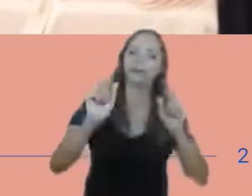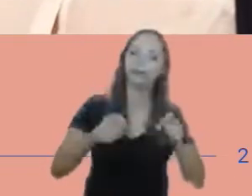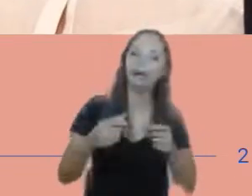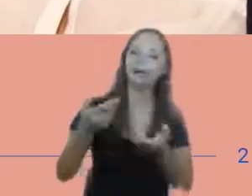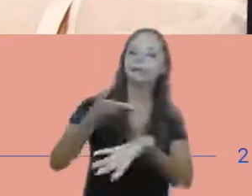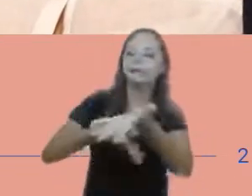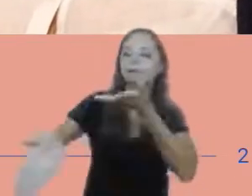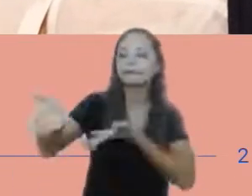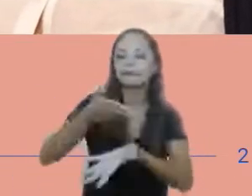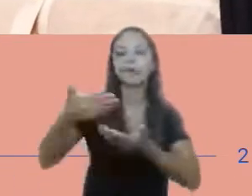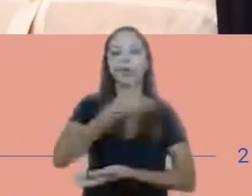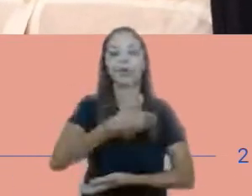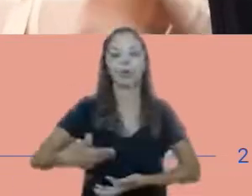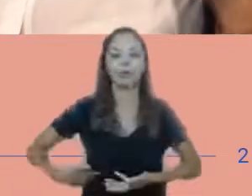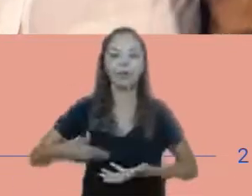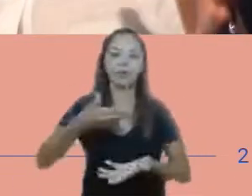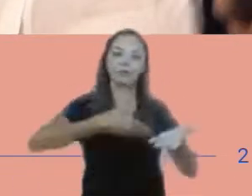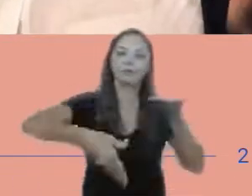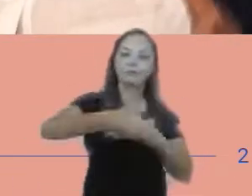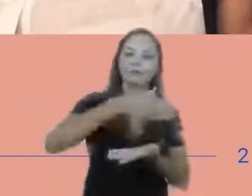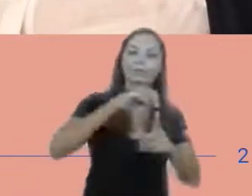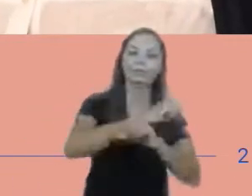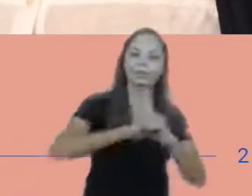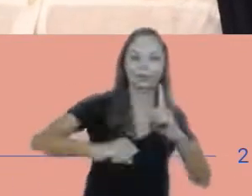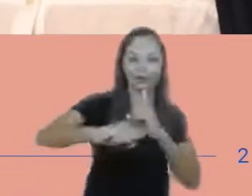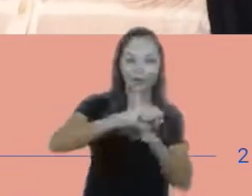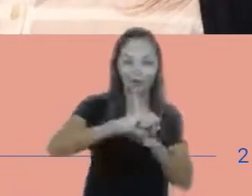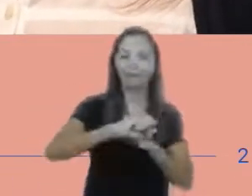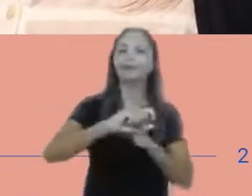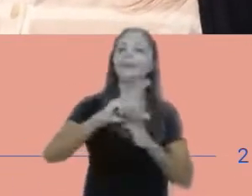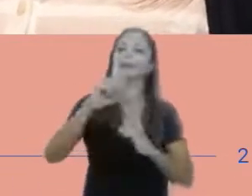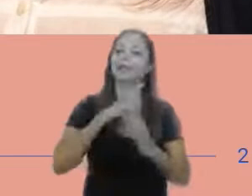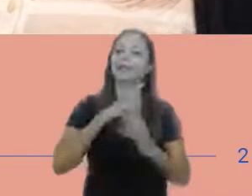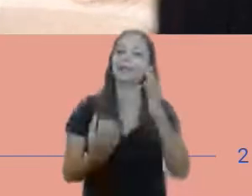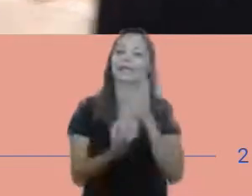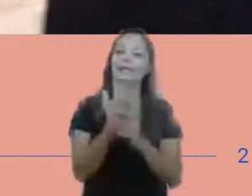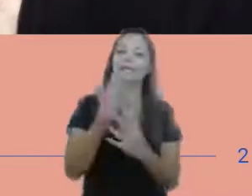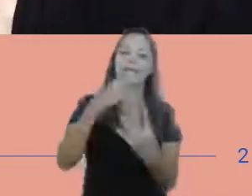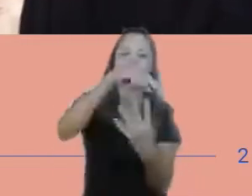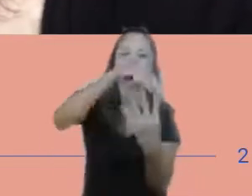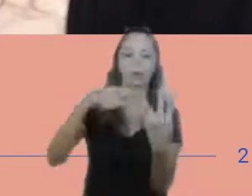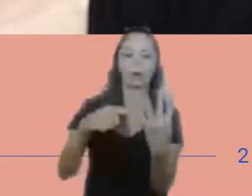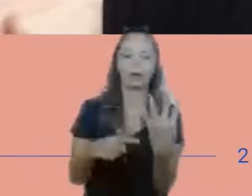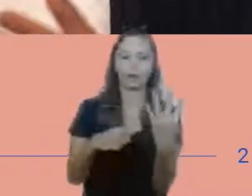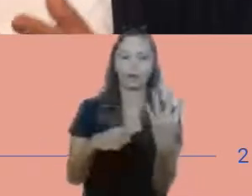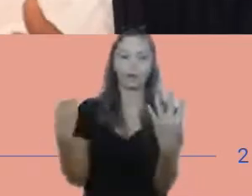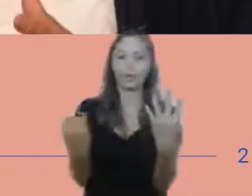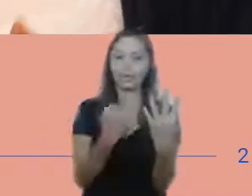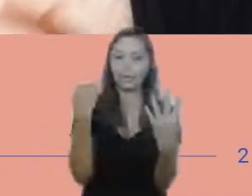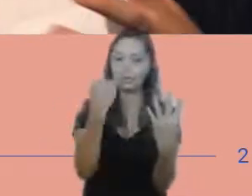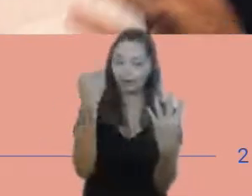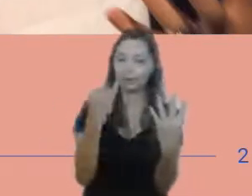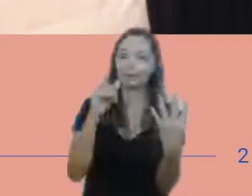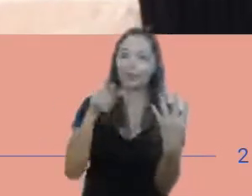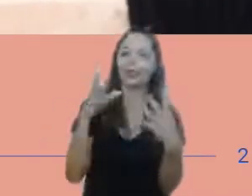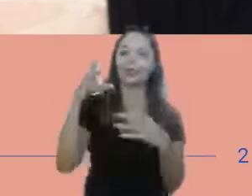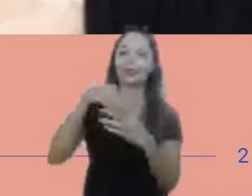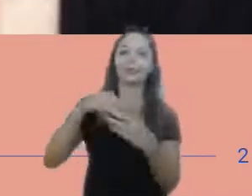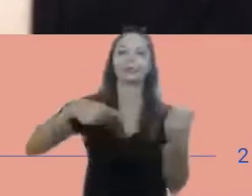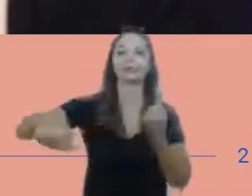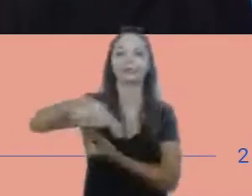e de forma bem simplificada então a gente fala de quatro dimensões da economia circular as duas primeiras tem um olhar mais